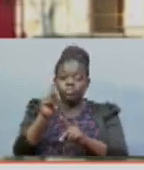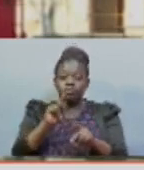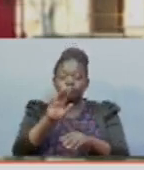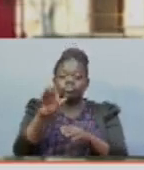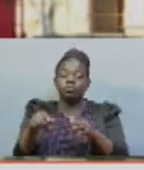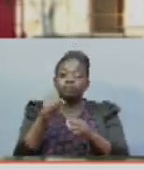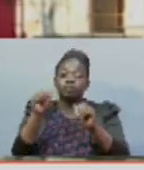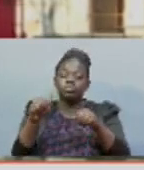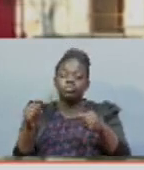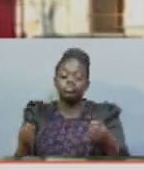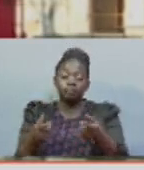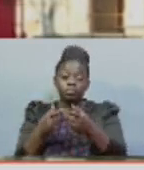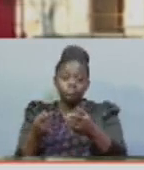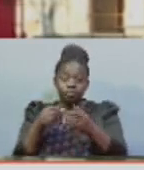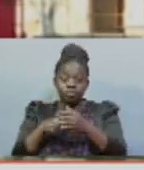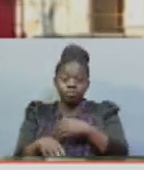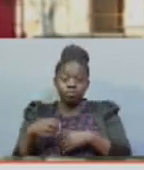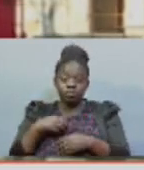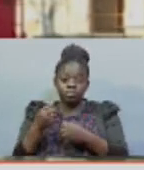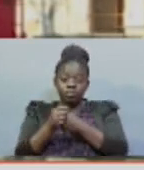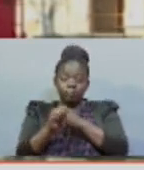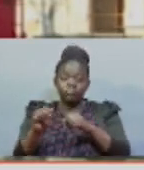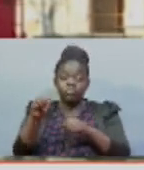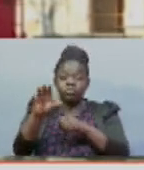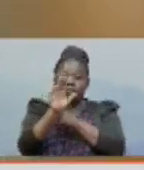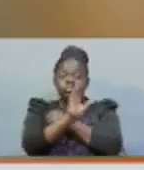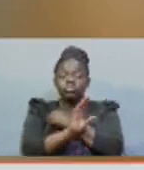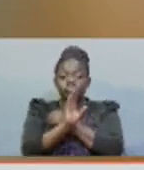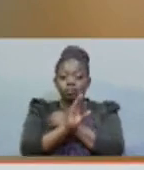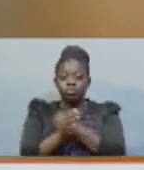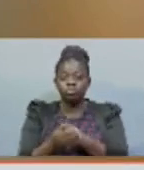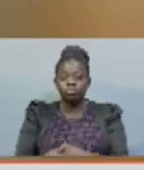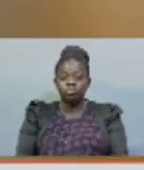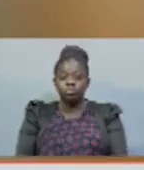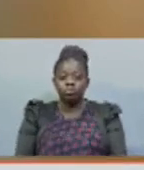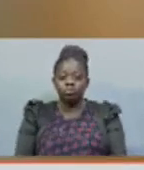basibula Okwate mundo kuingira maji okununula Gwanga lya bwem